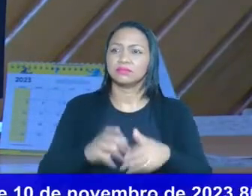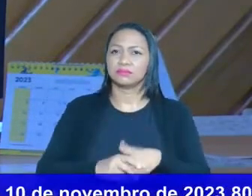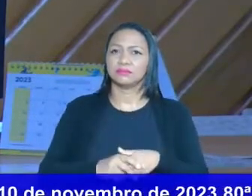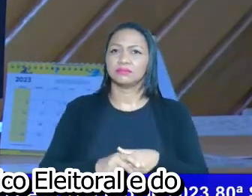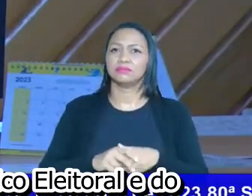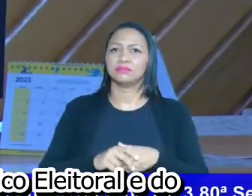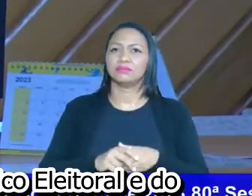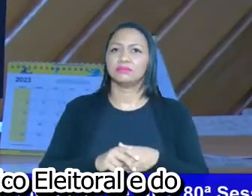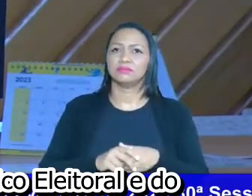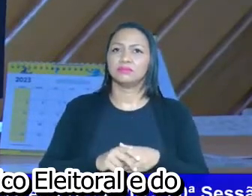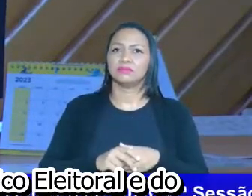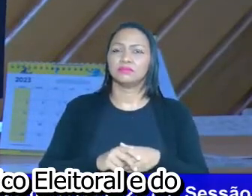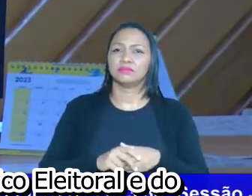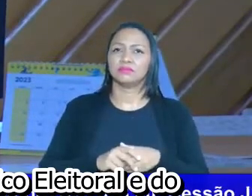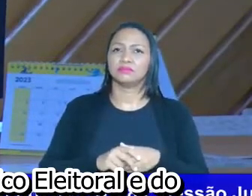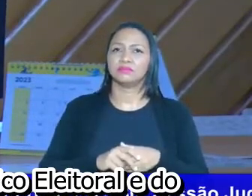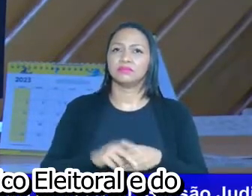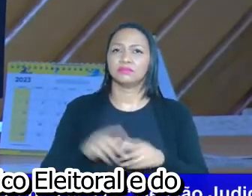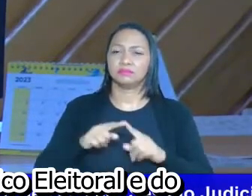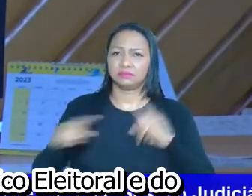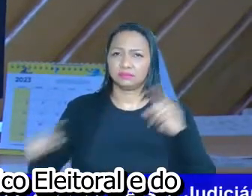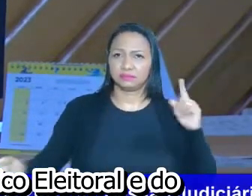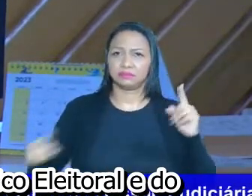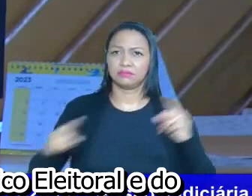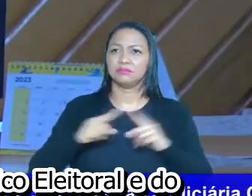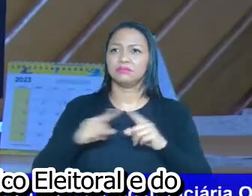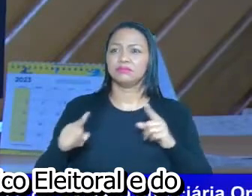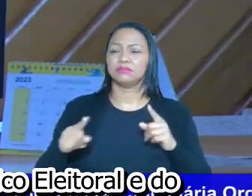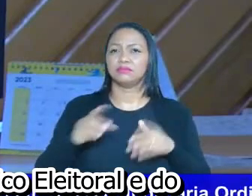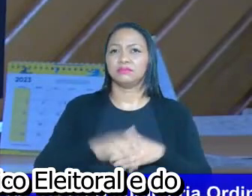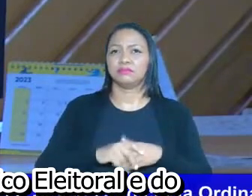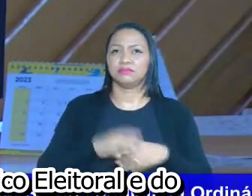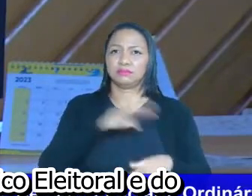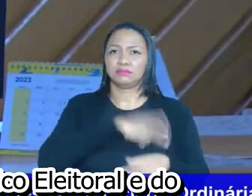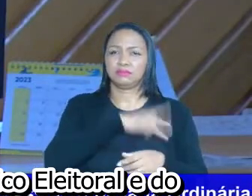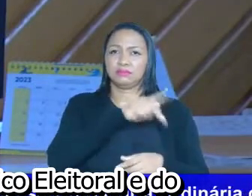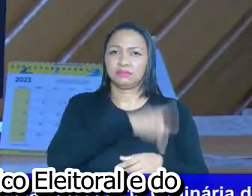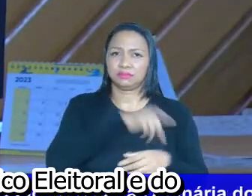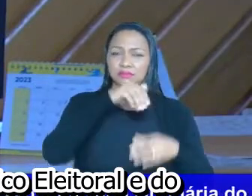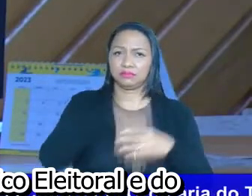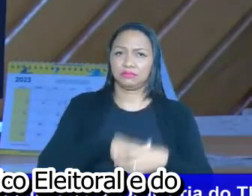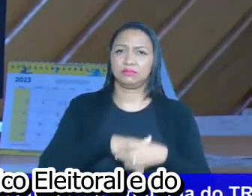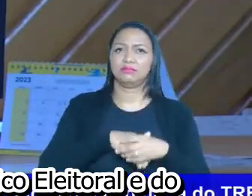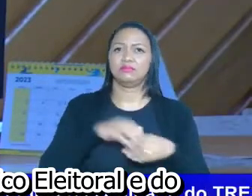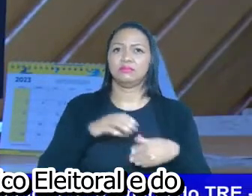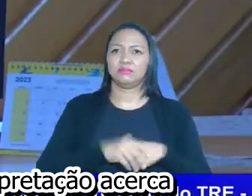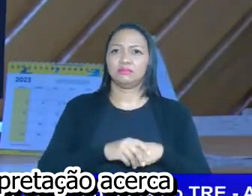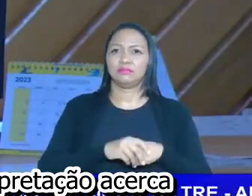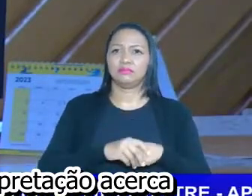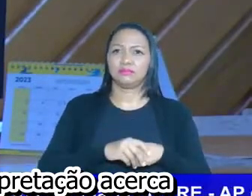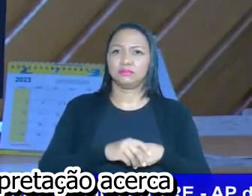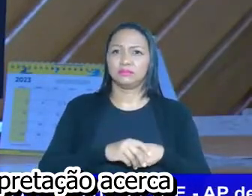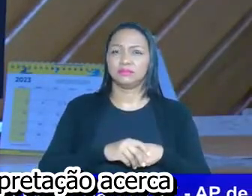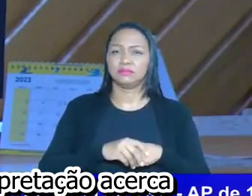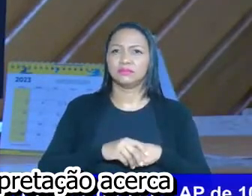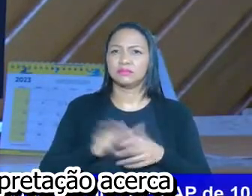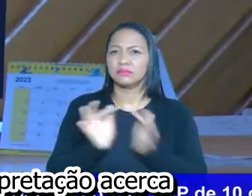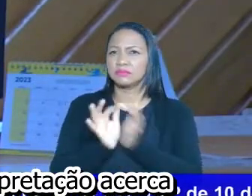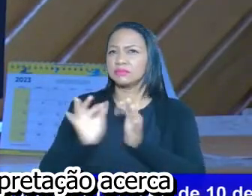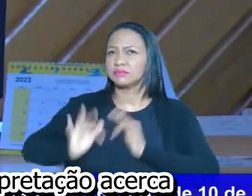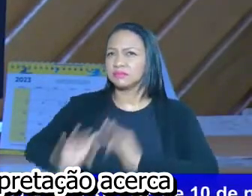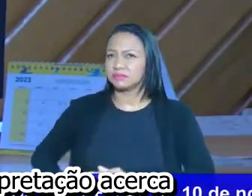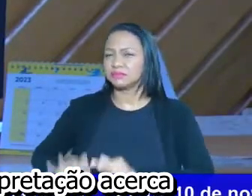virtual. Excelências, a divergência entre o parecer do Ministério Público Eleitoral e do órgão técnico do